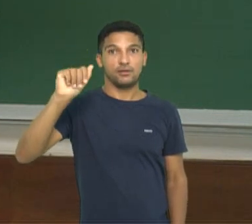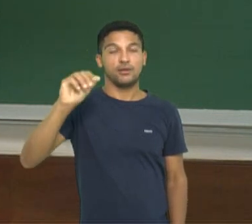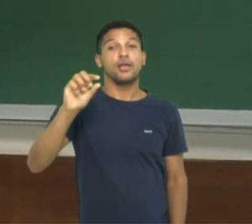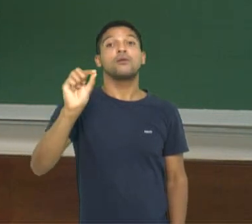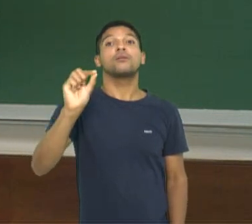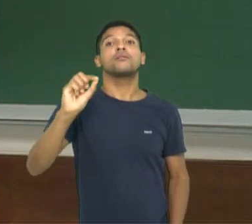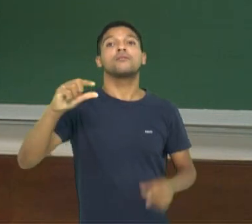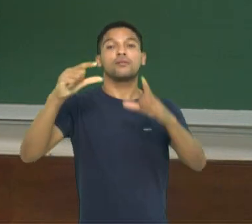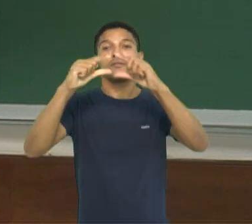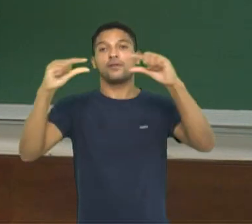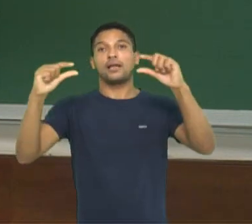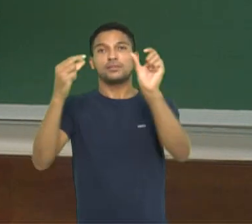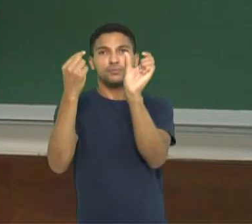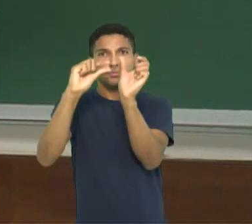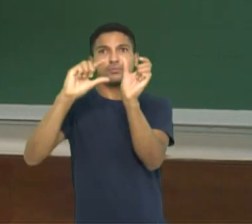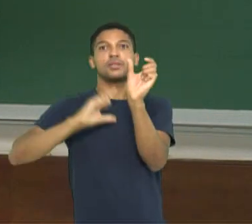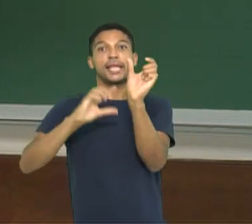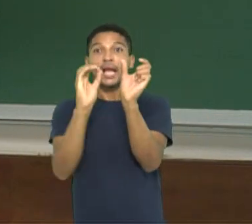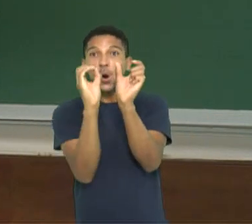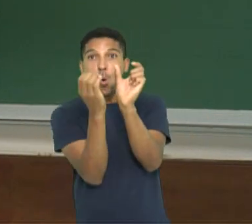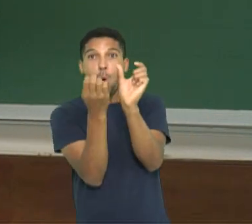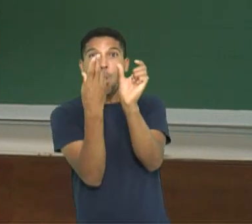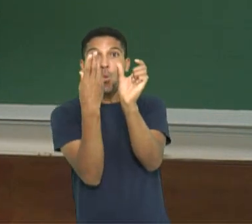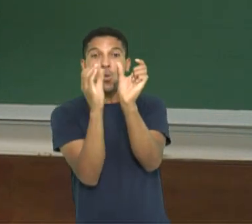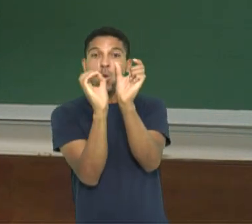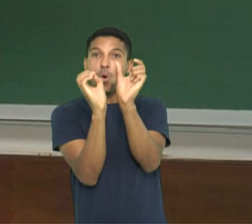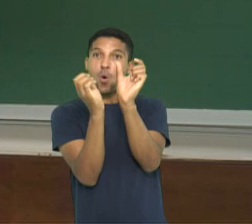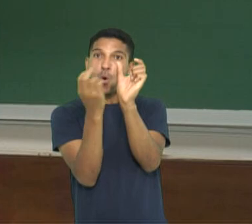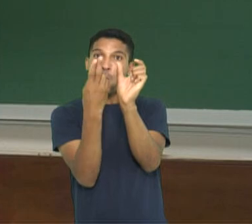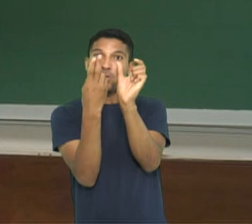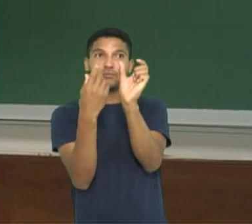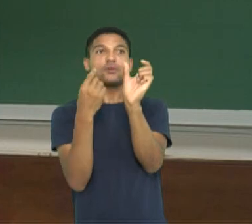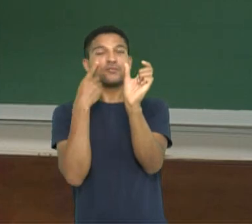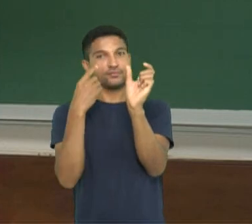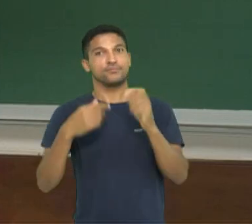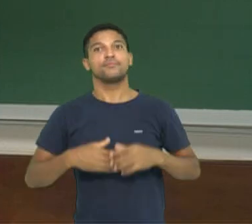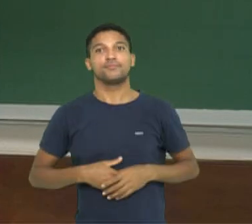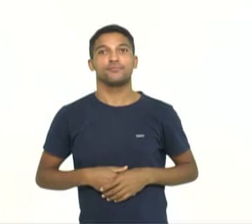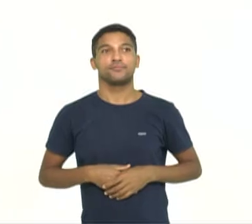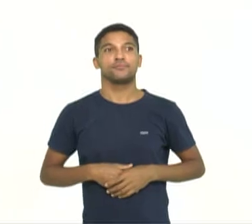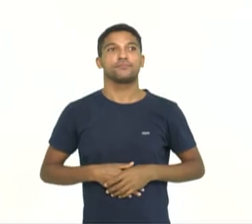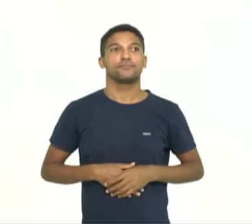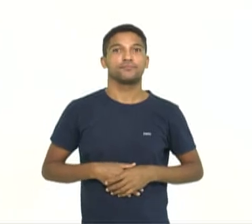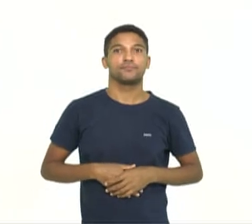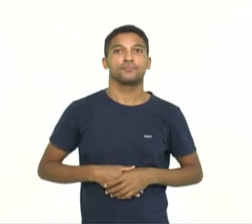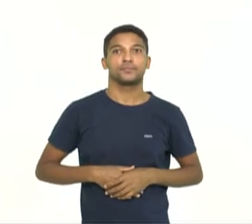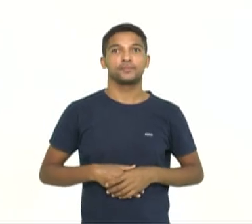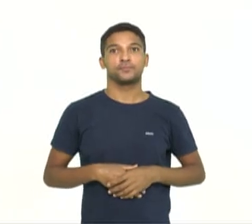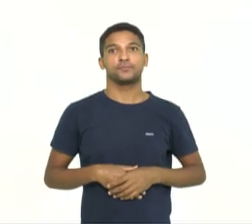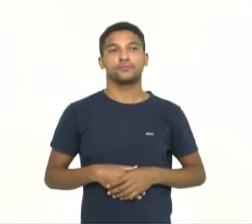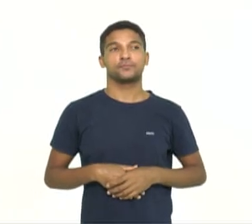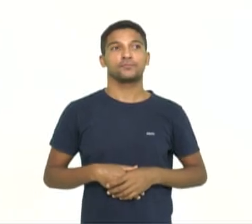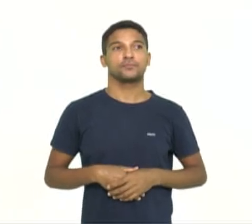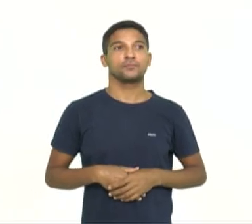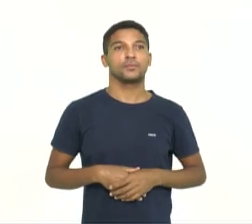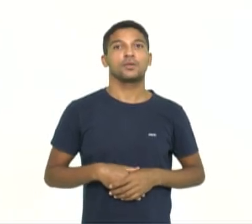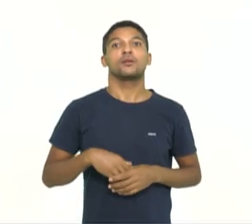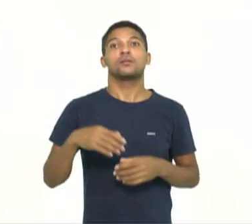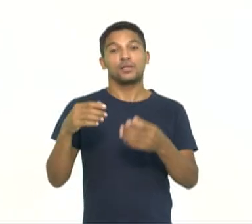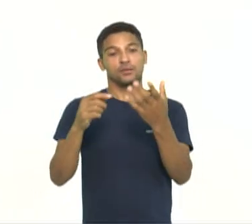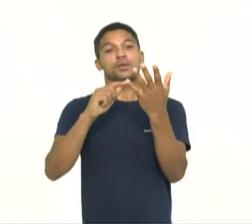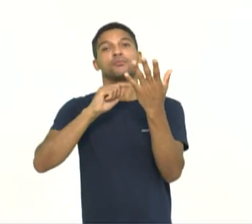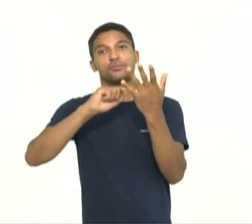Veremos que existem outras conjunções alternativas, certo? Temos também as orações coordenadas